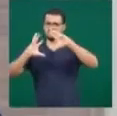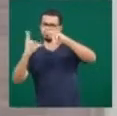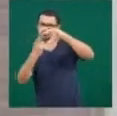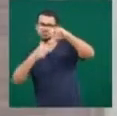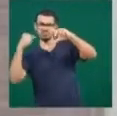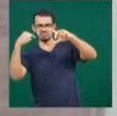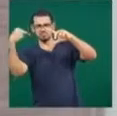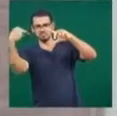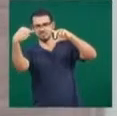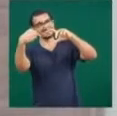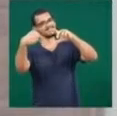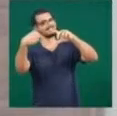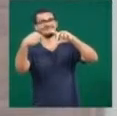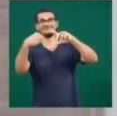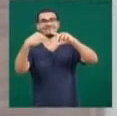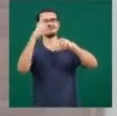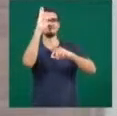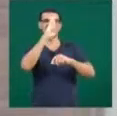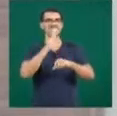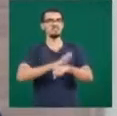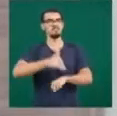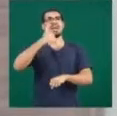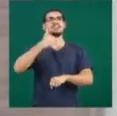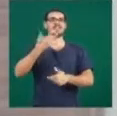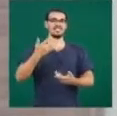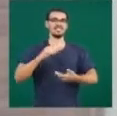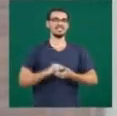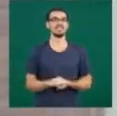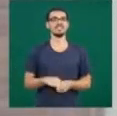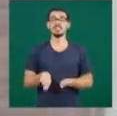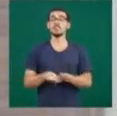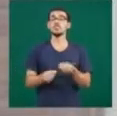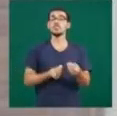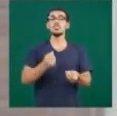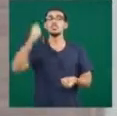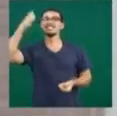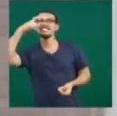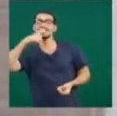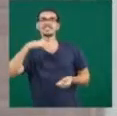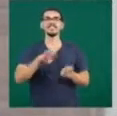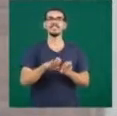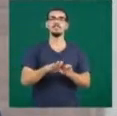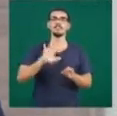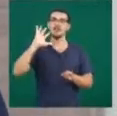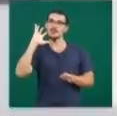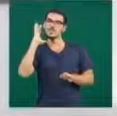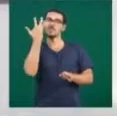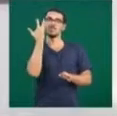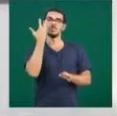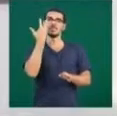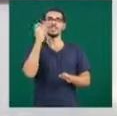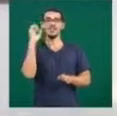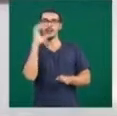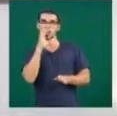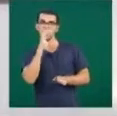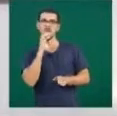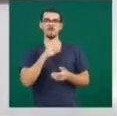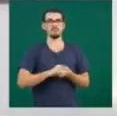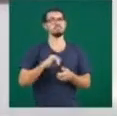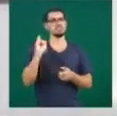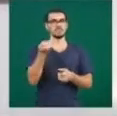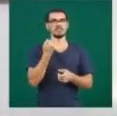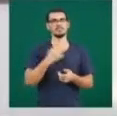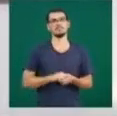nós vimos aí no finzinho da reportagem, a intensidade do sol, e é claro, aproveitando que nós temos de melhor o próprio clima tropical. Ontem, mais uma